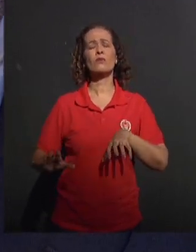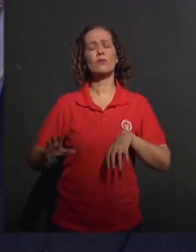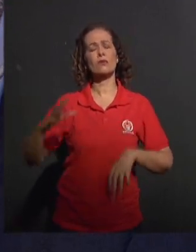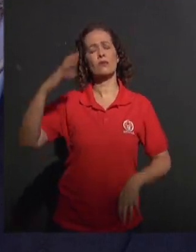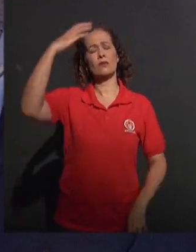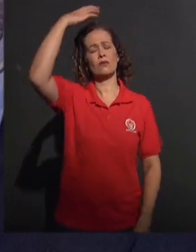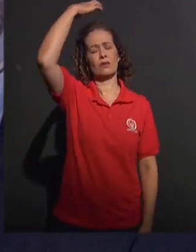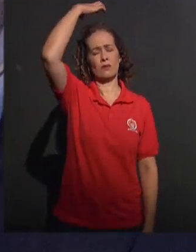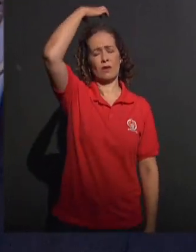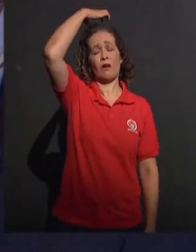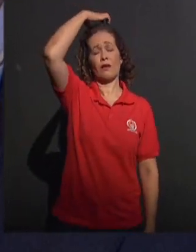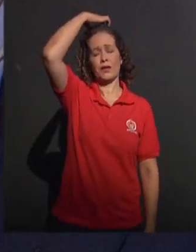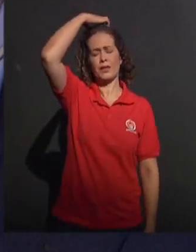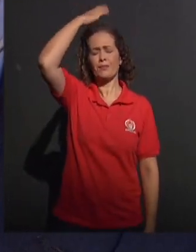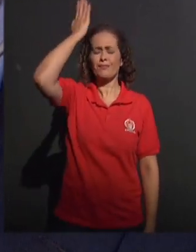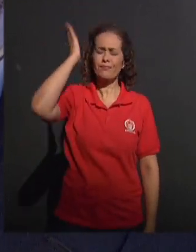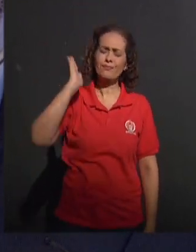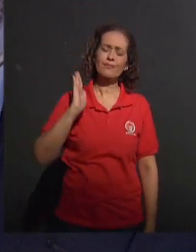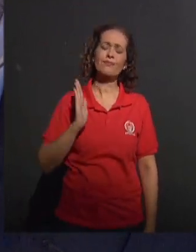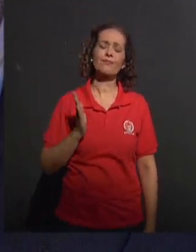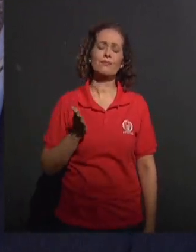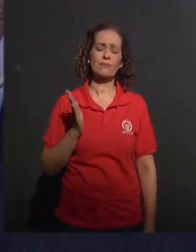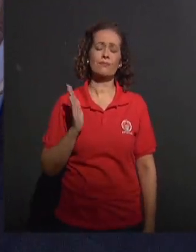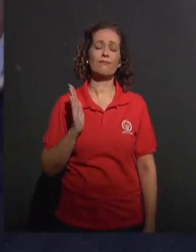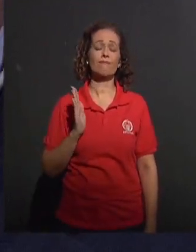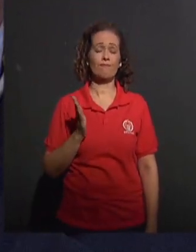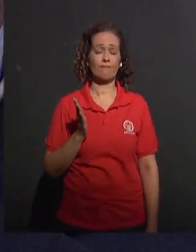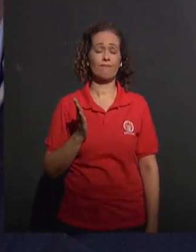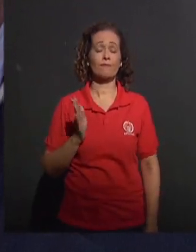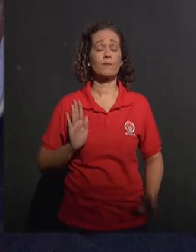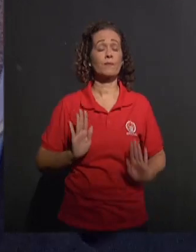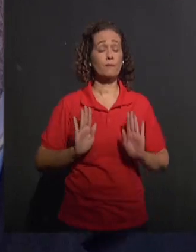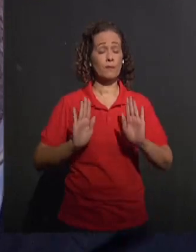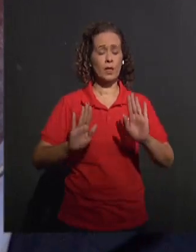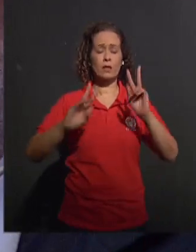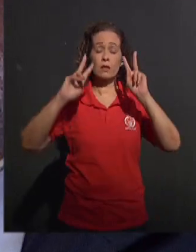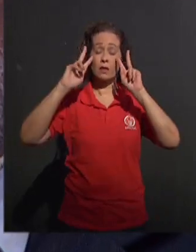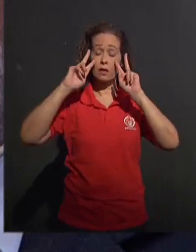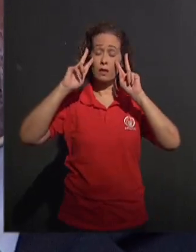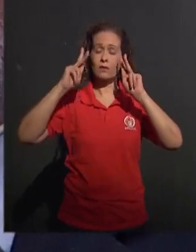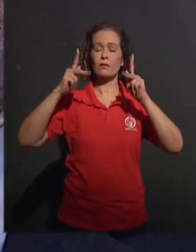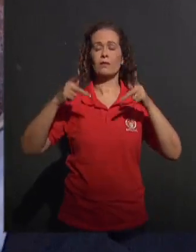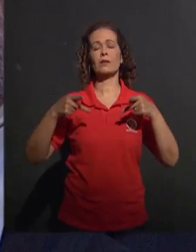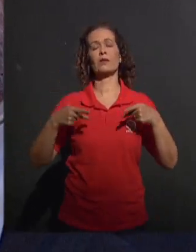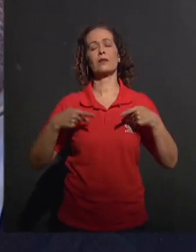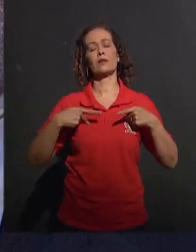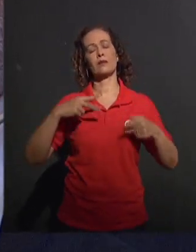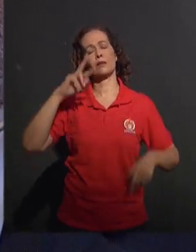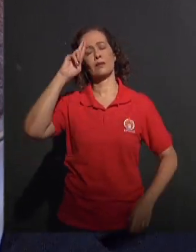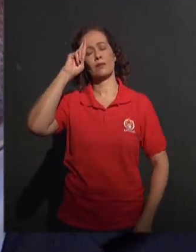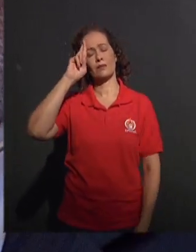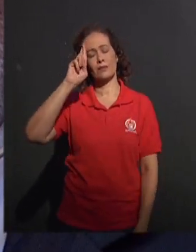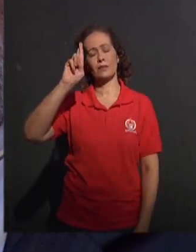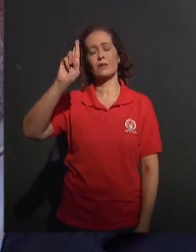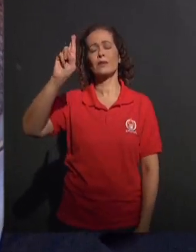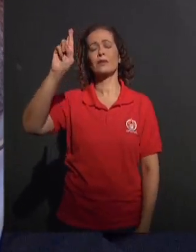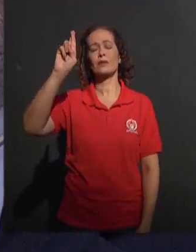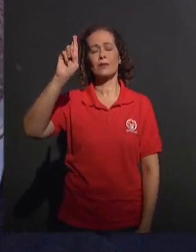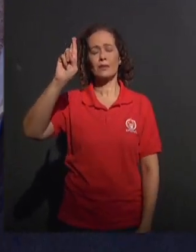Tu já estás no trono, mas nós te reconhecemos no trono, Senhor.